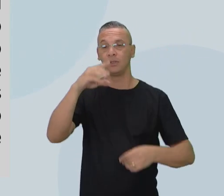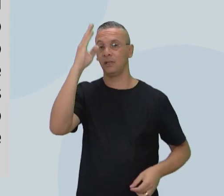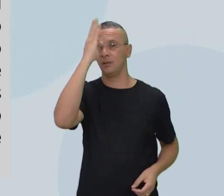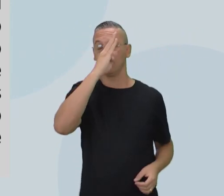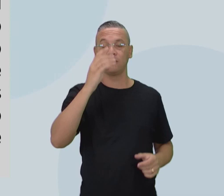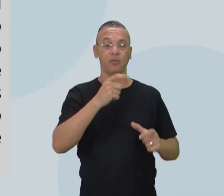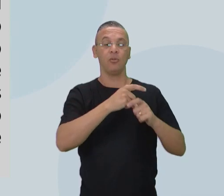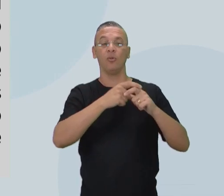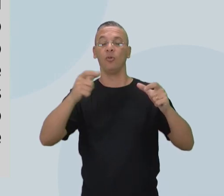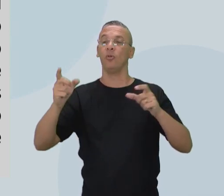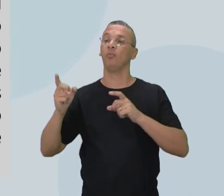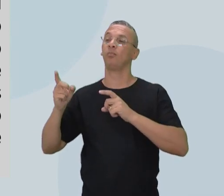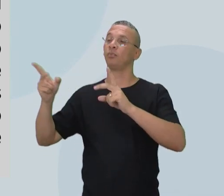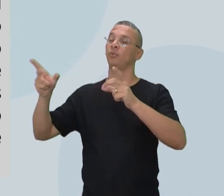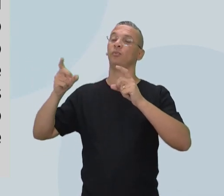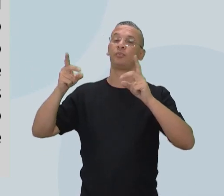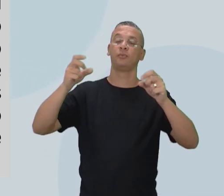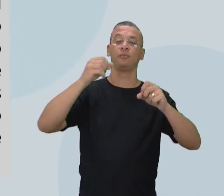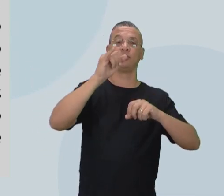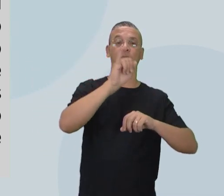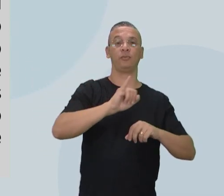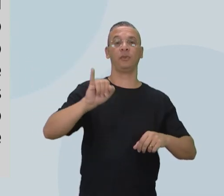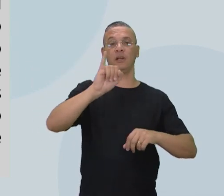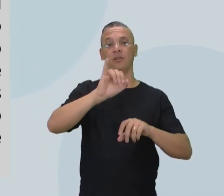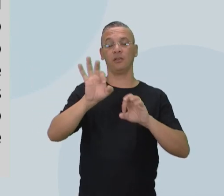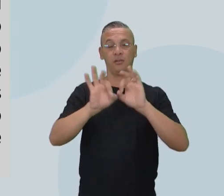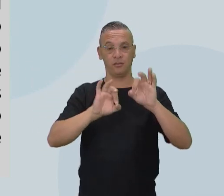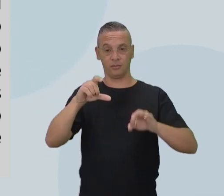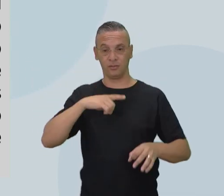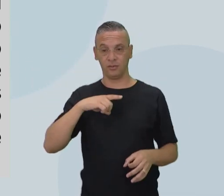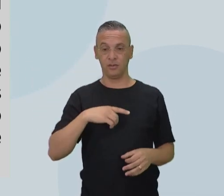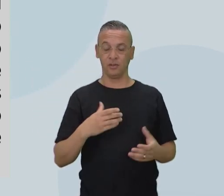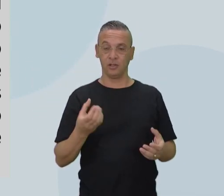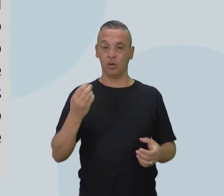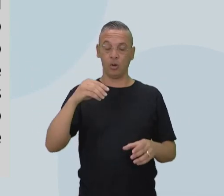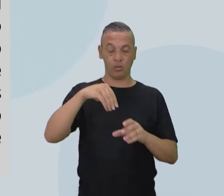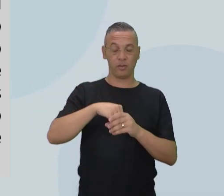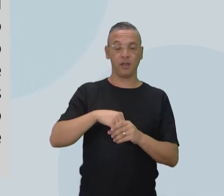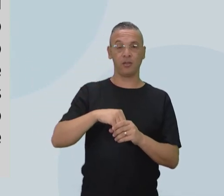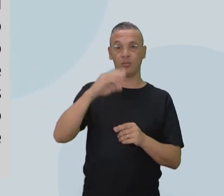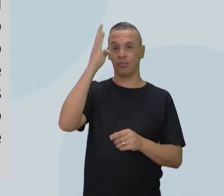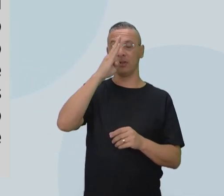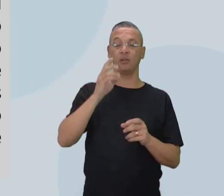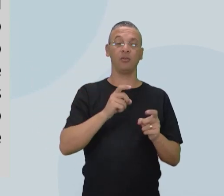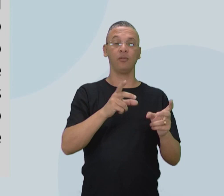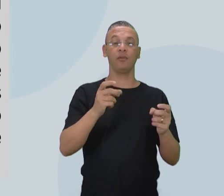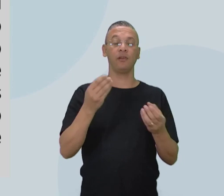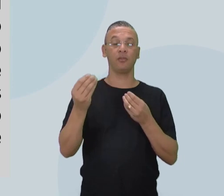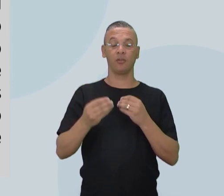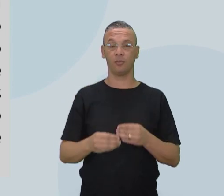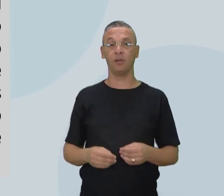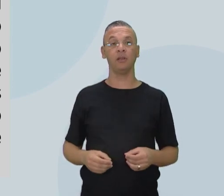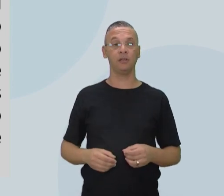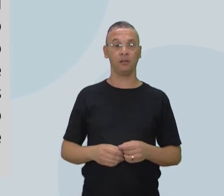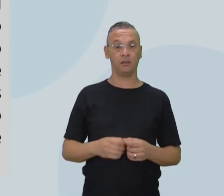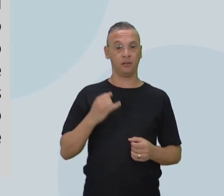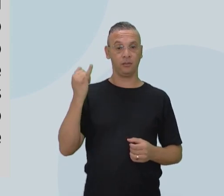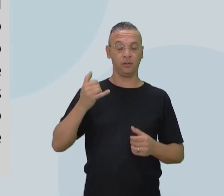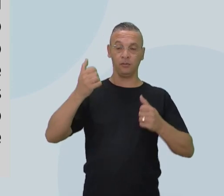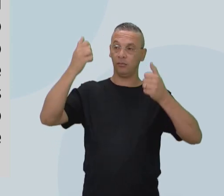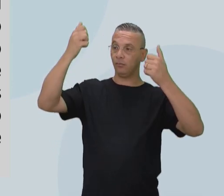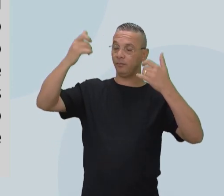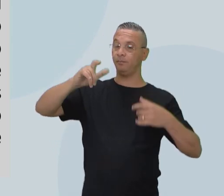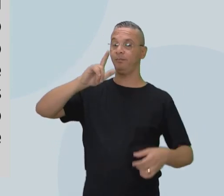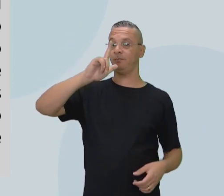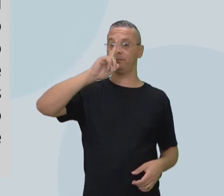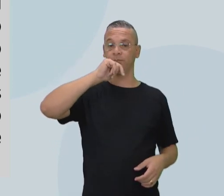as exportações ou mesmo atender o consumo interno? Sem se esquecer da poluição da água